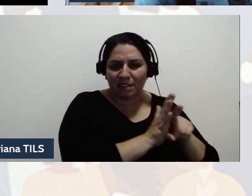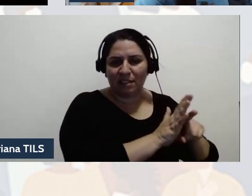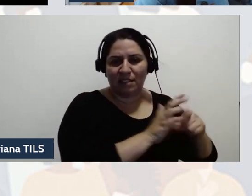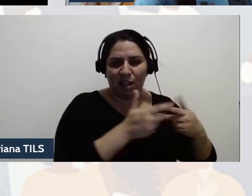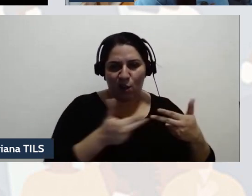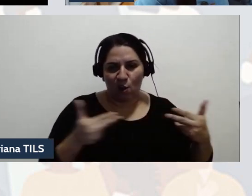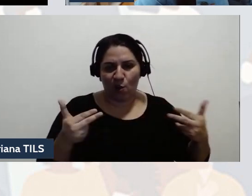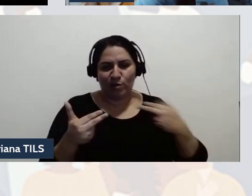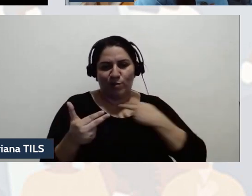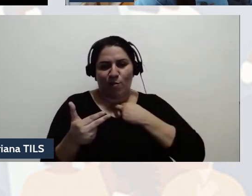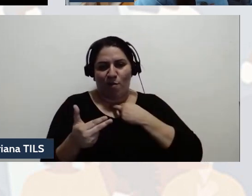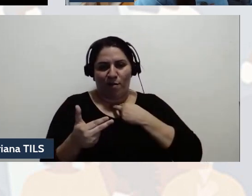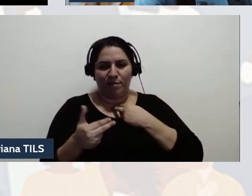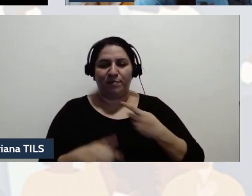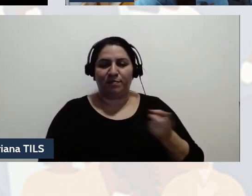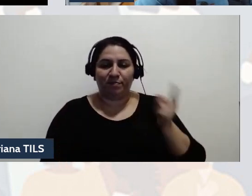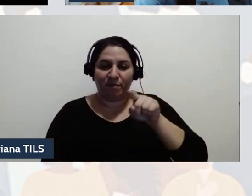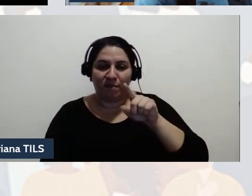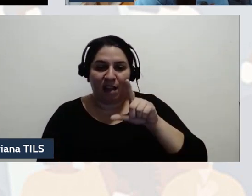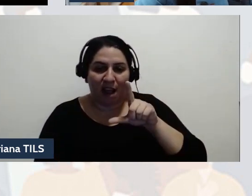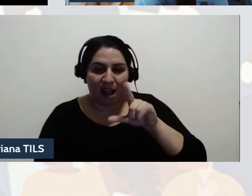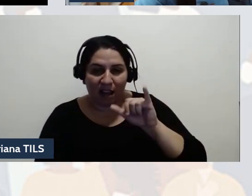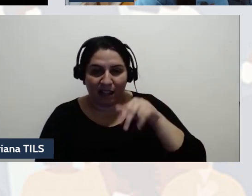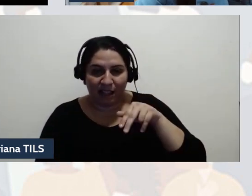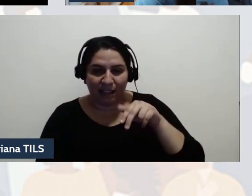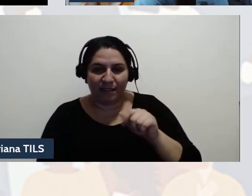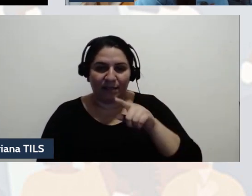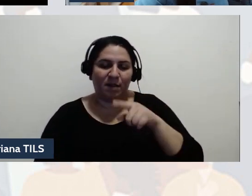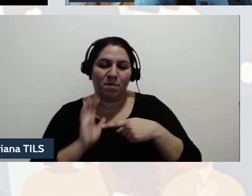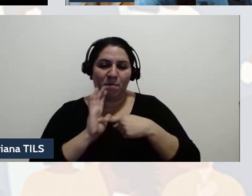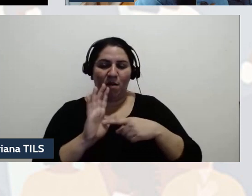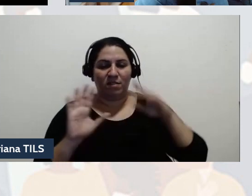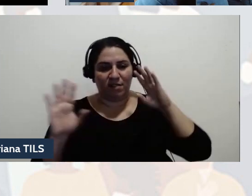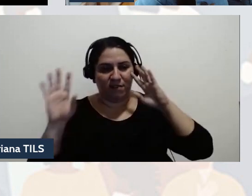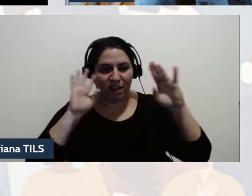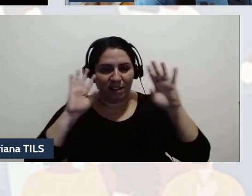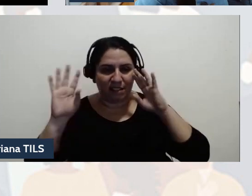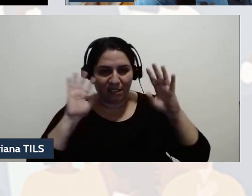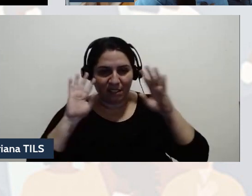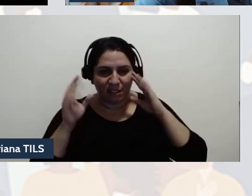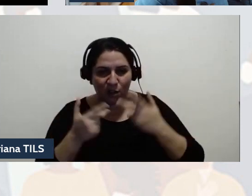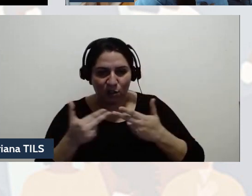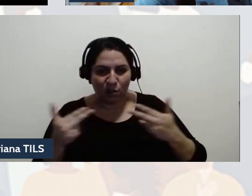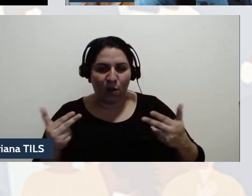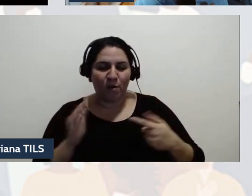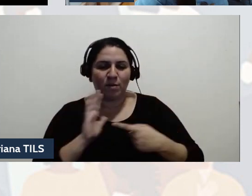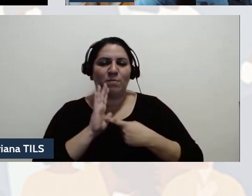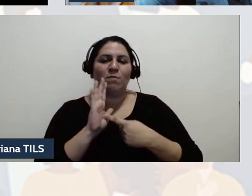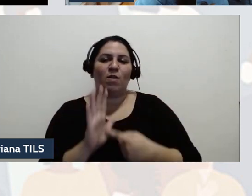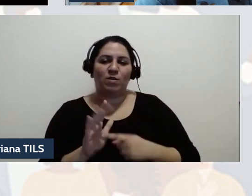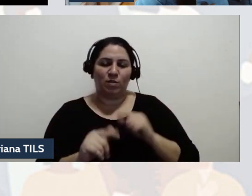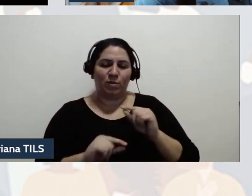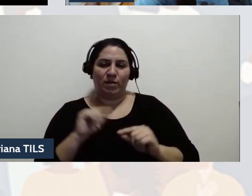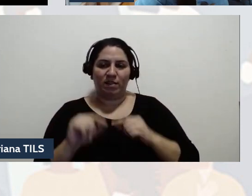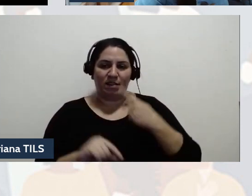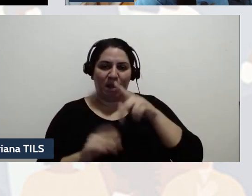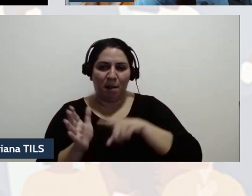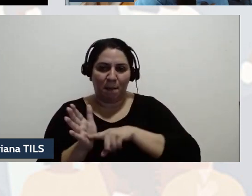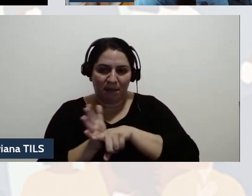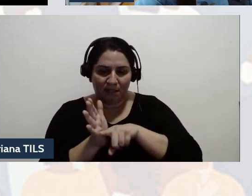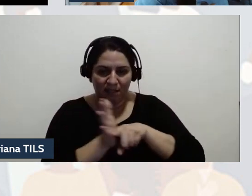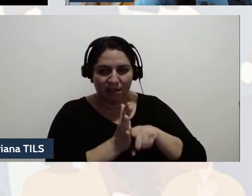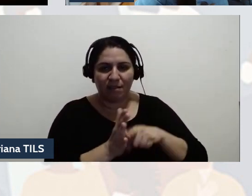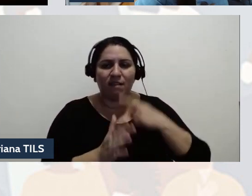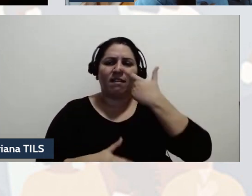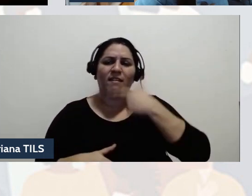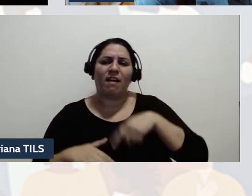a Liana, no momento que ela traz reflexões dela, ela coloca que é a pesquisa dela, quem ficou em casa e